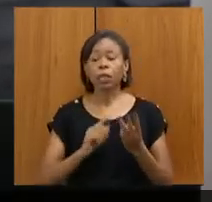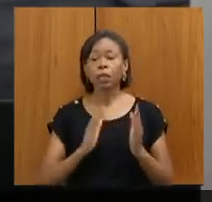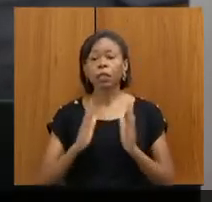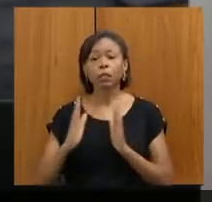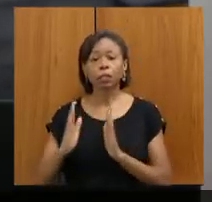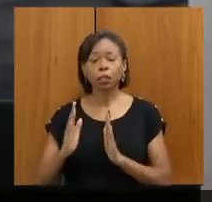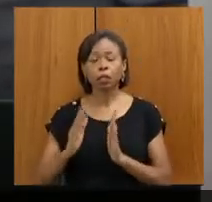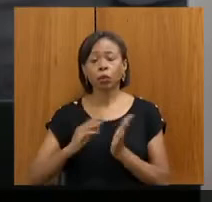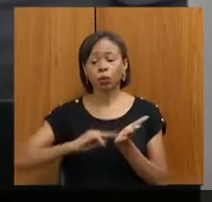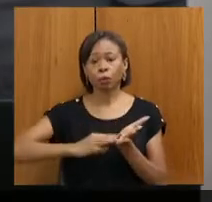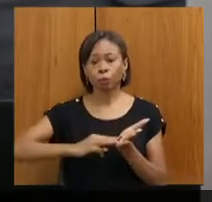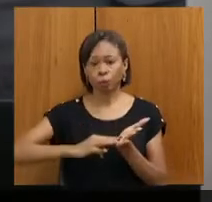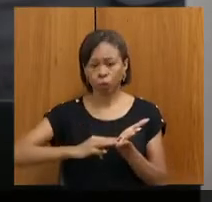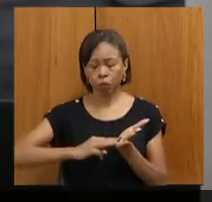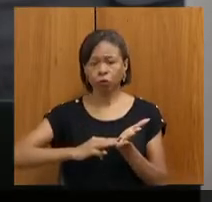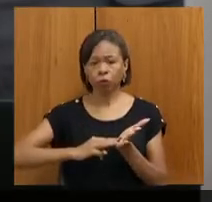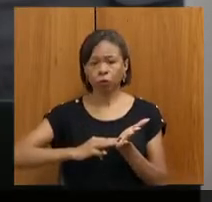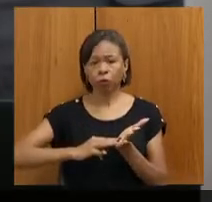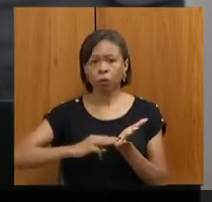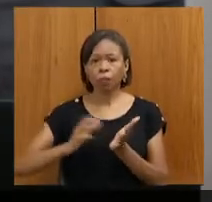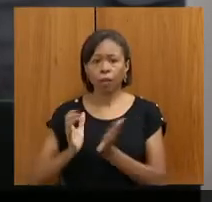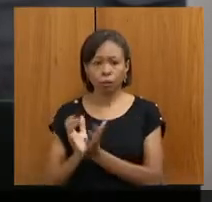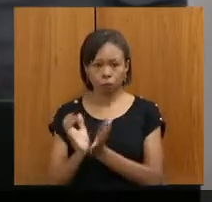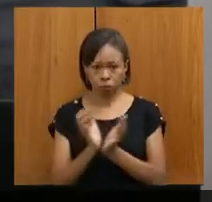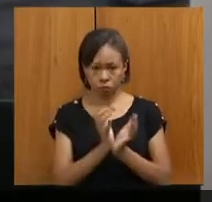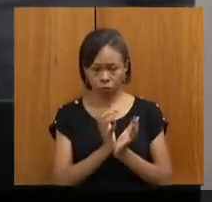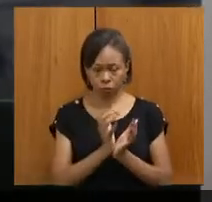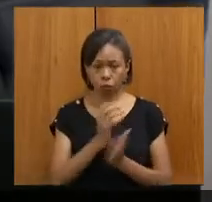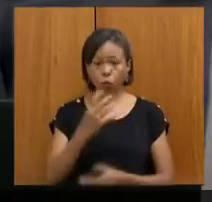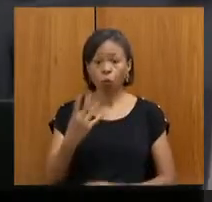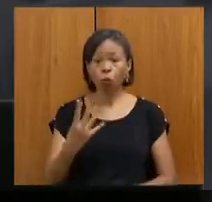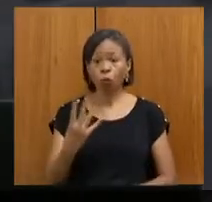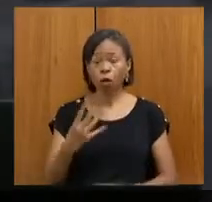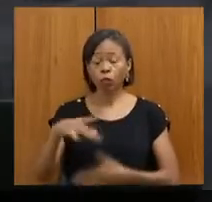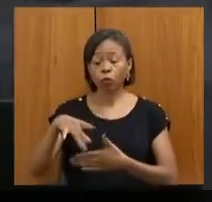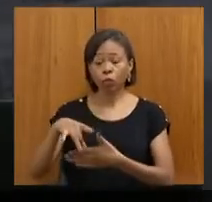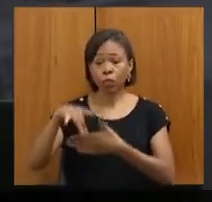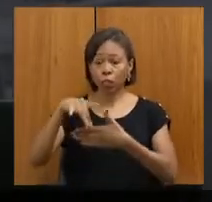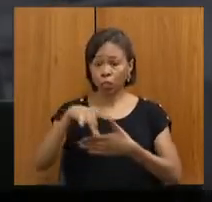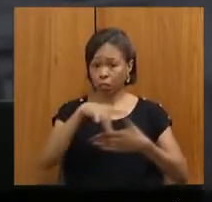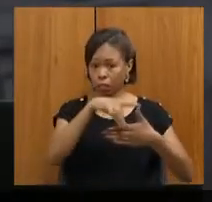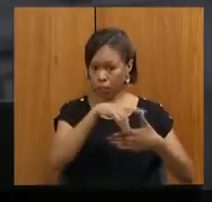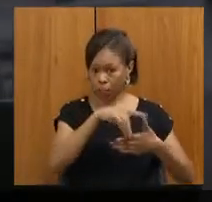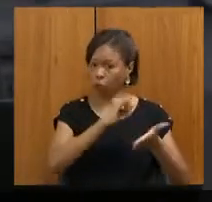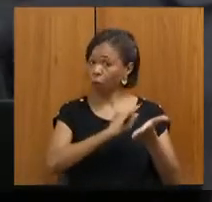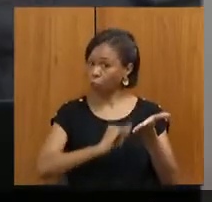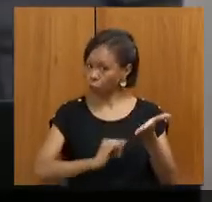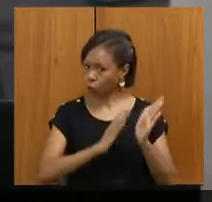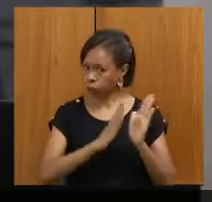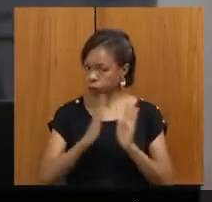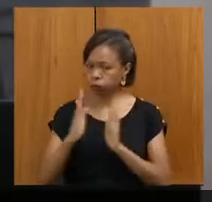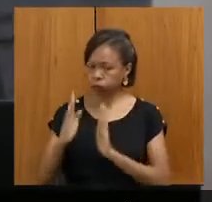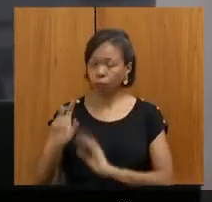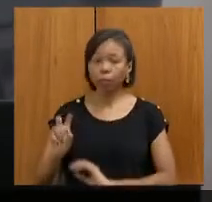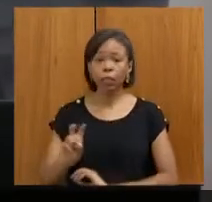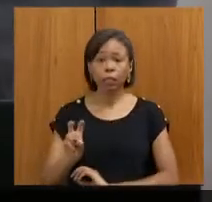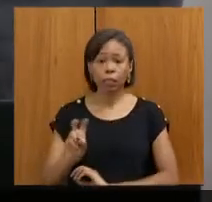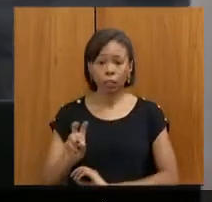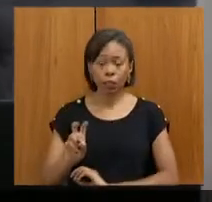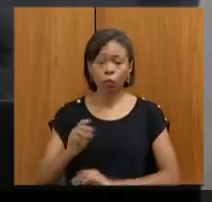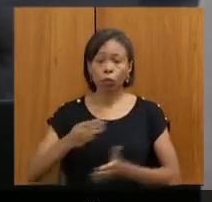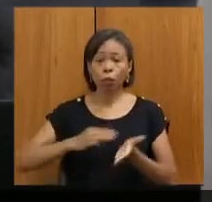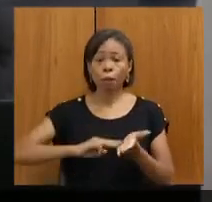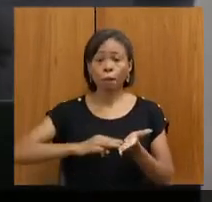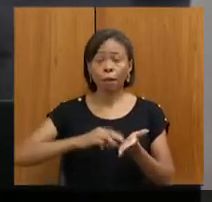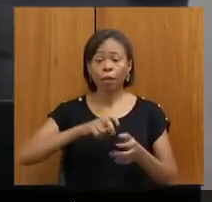comissões participantes por ordem de inscrição quarto líderes por ordem de inscrição quinto membros da mesa da